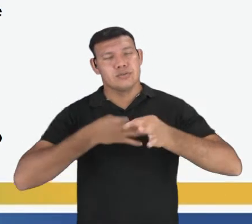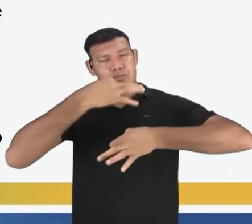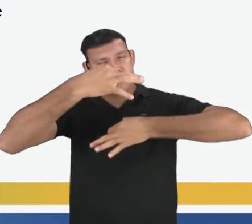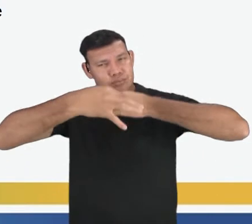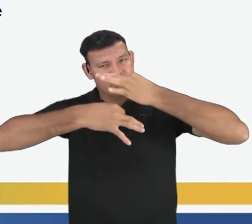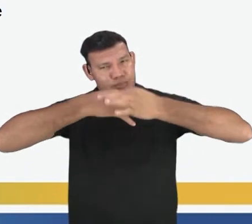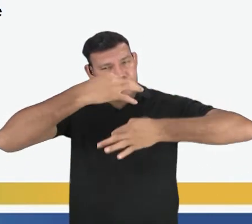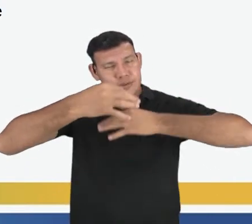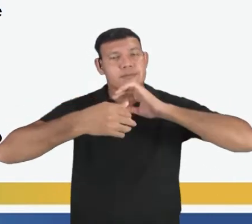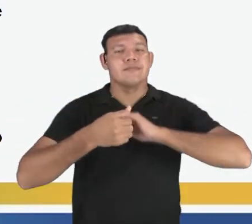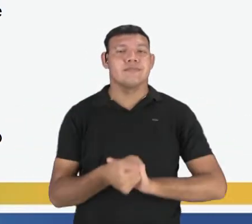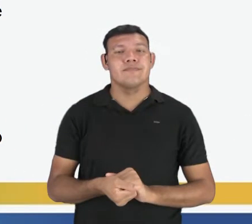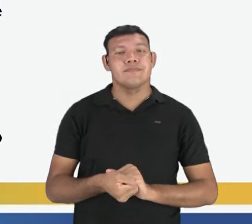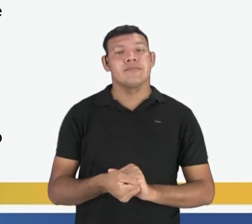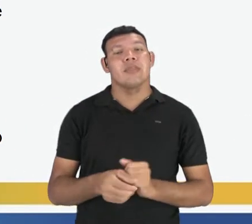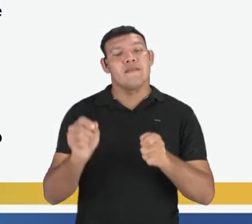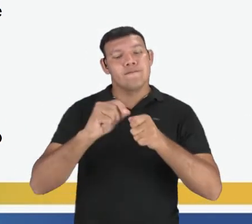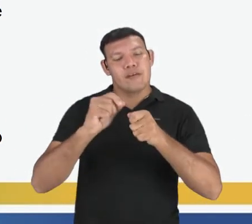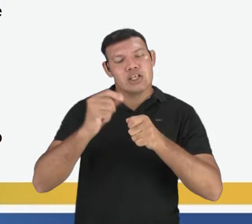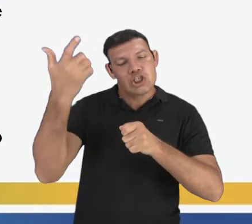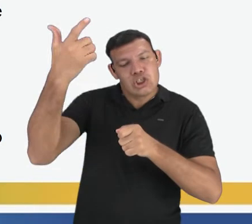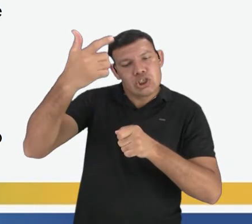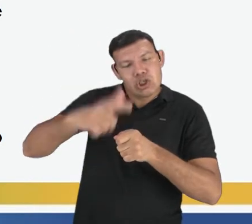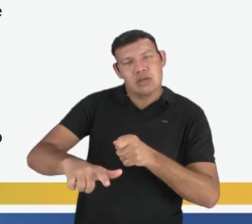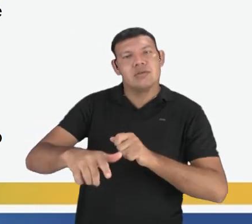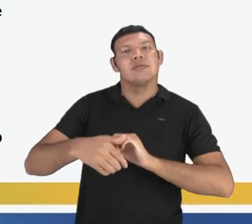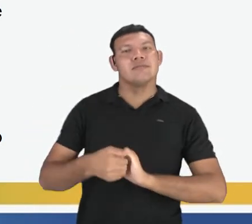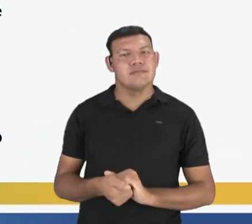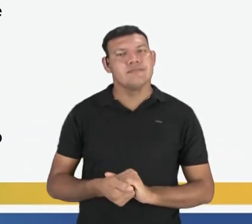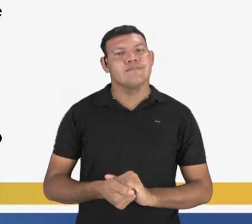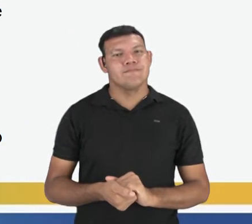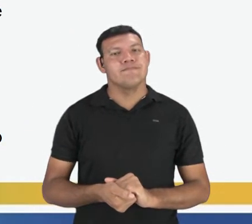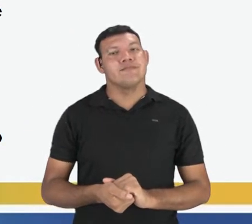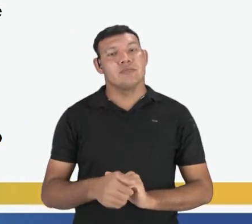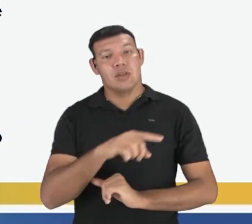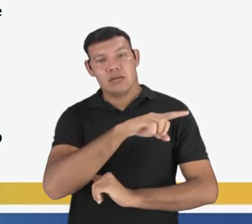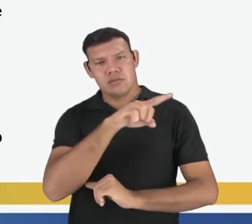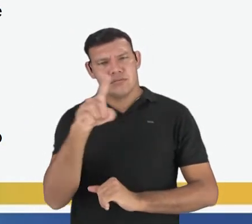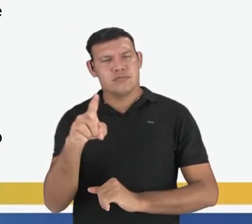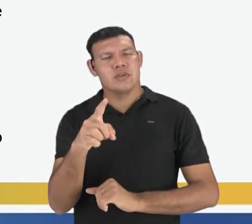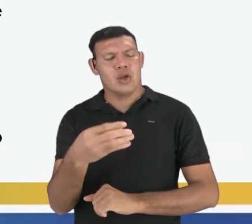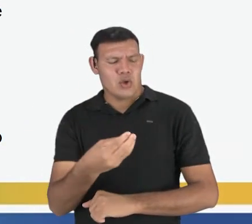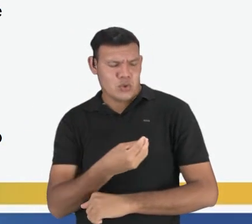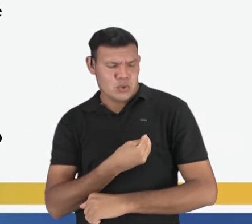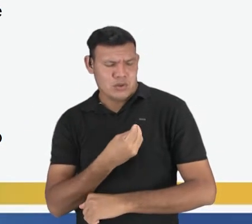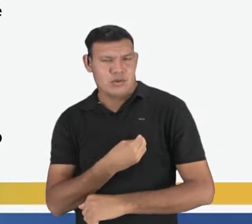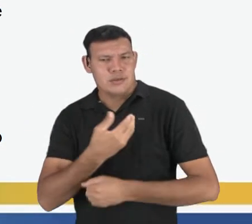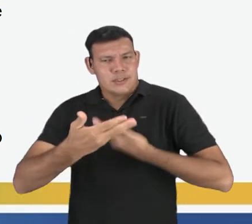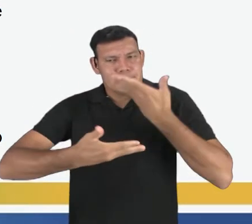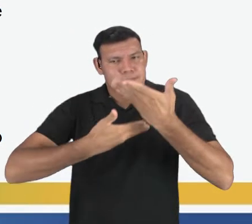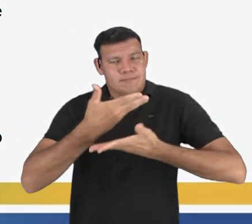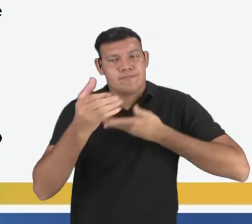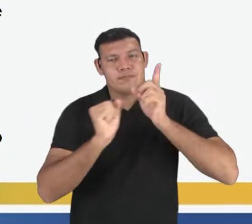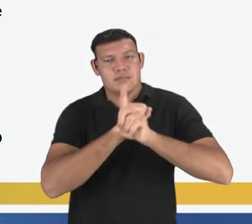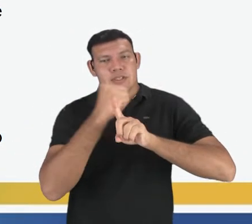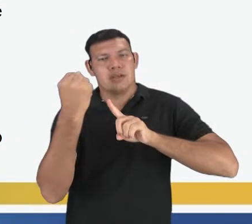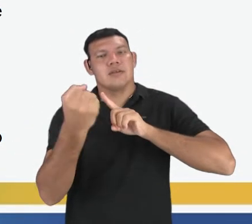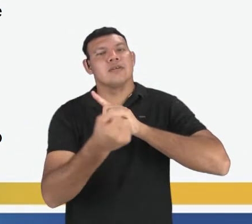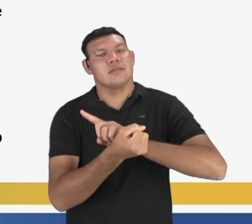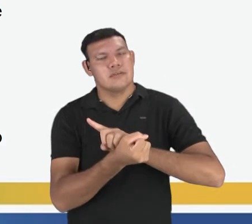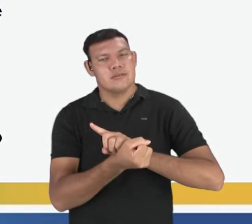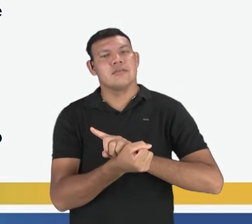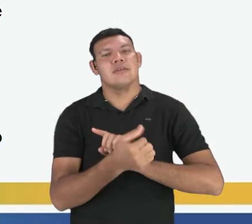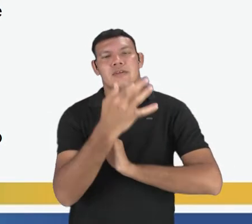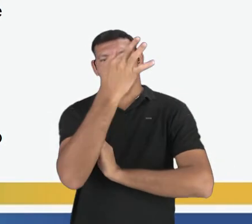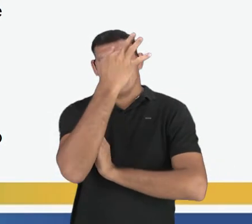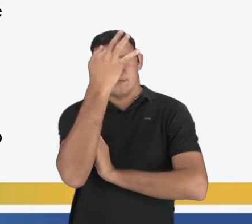levantamentos, criticá-los, esses valores, reconstruir se for necessário, tá? Para você estar vivenciando na sociedade